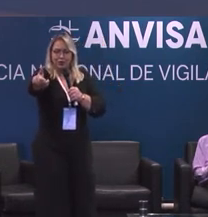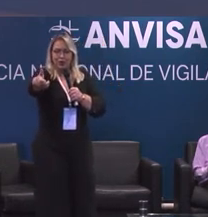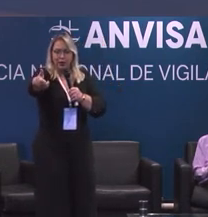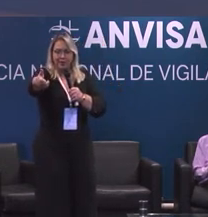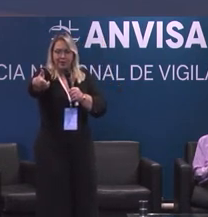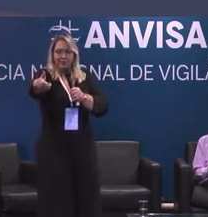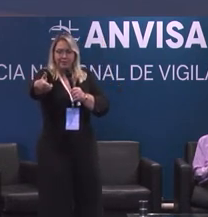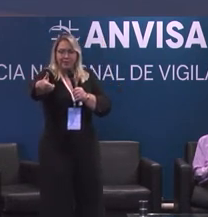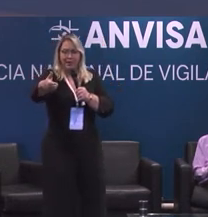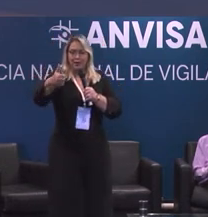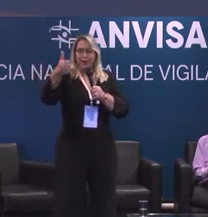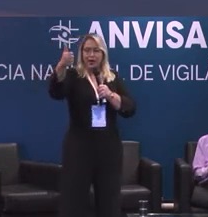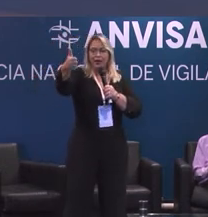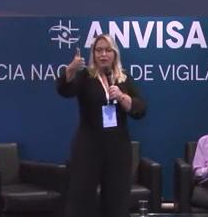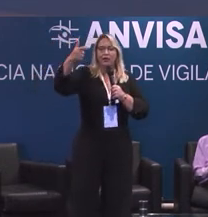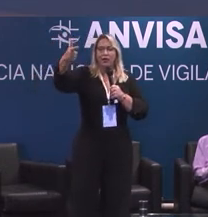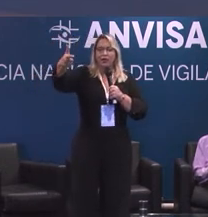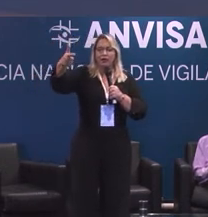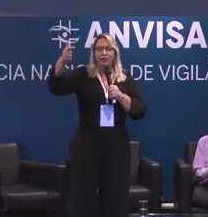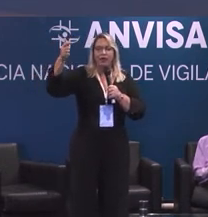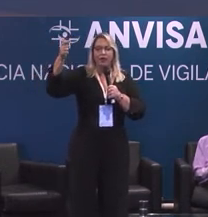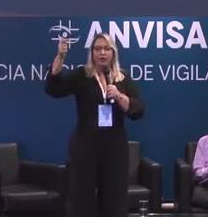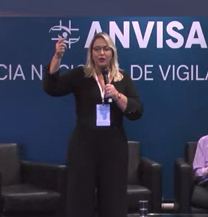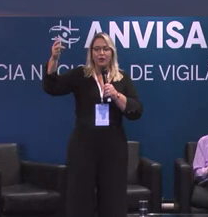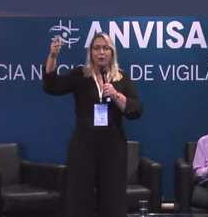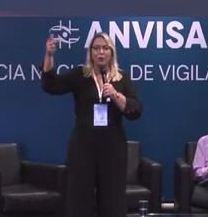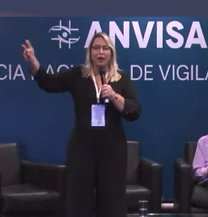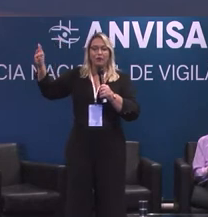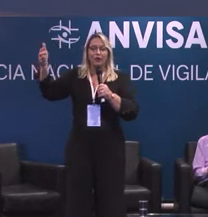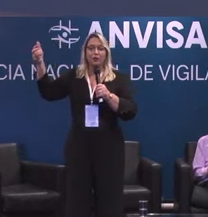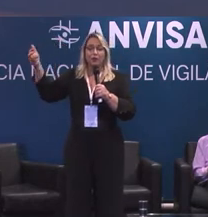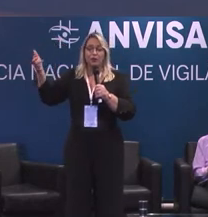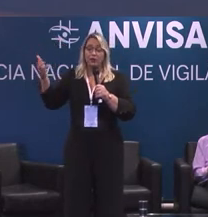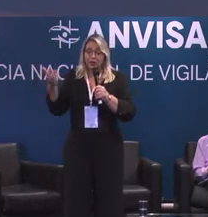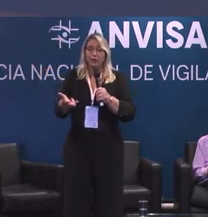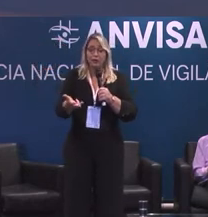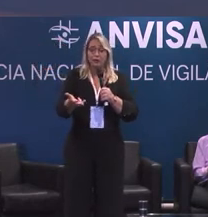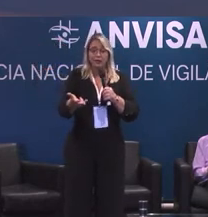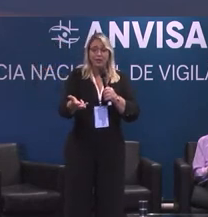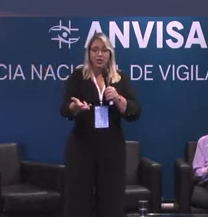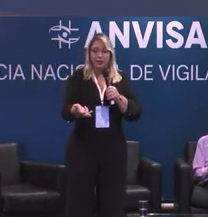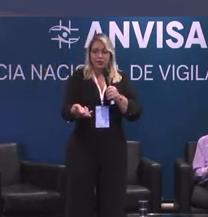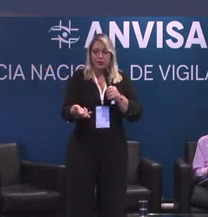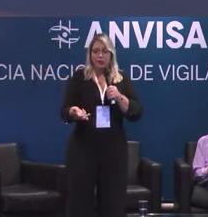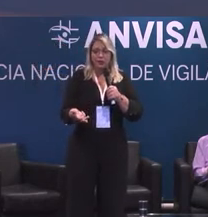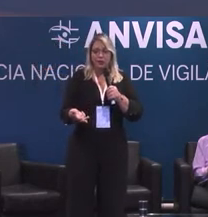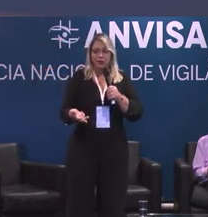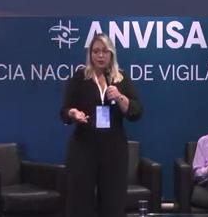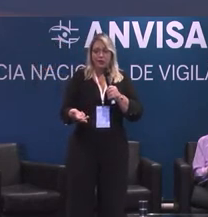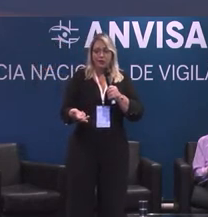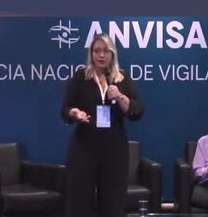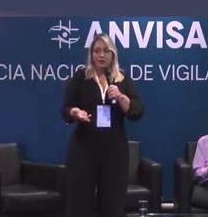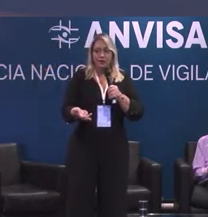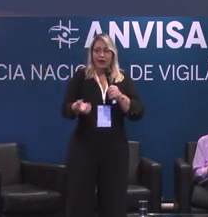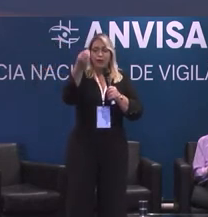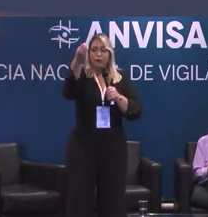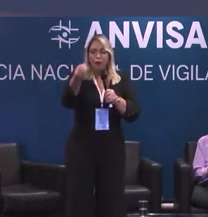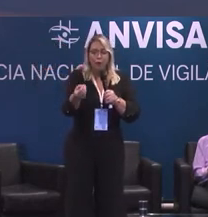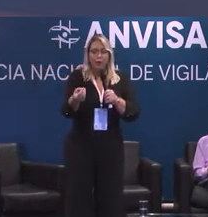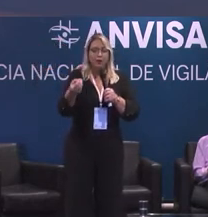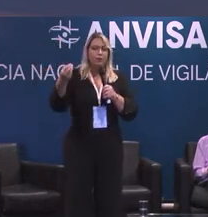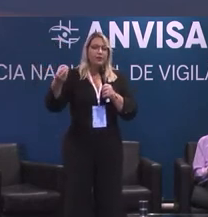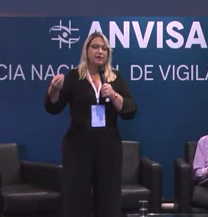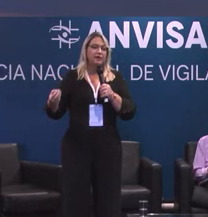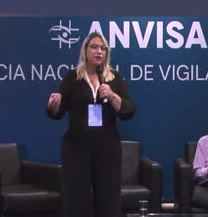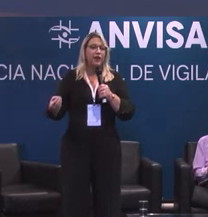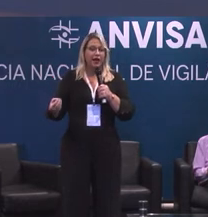Vitória. Pequeno infrator, grande infrator, médio infrator. Isso é uma matriz de risco. É uma forma que